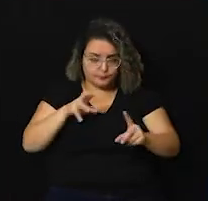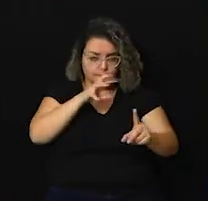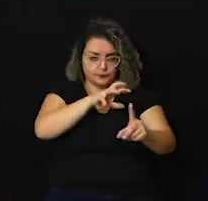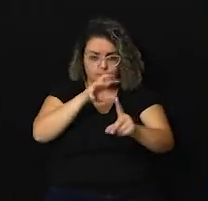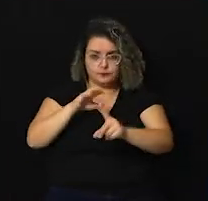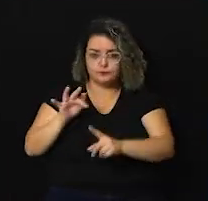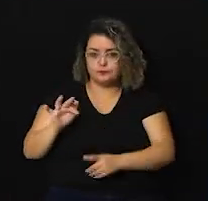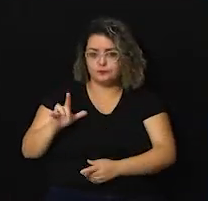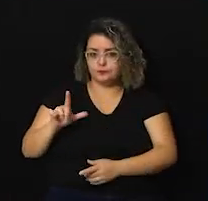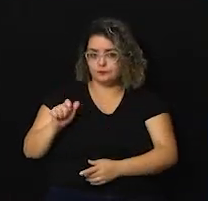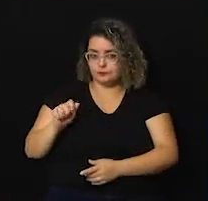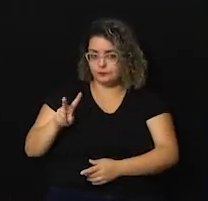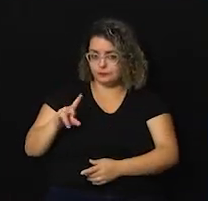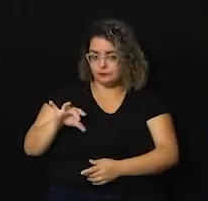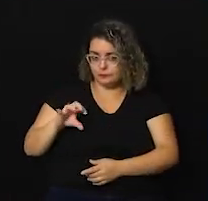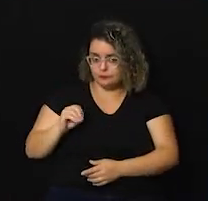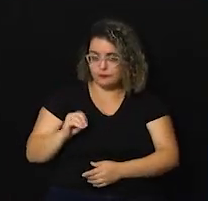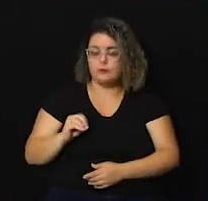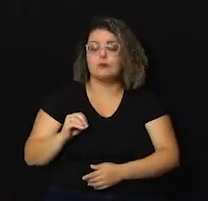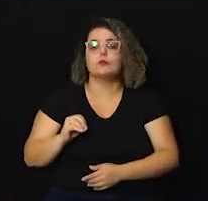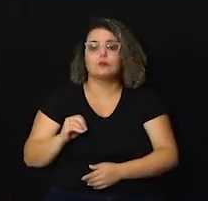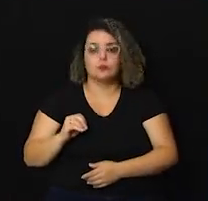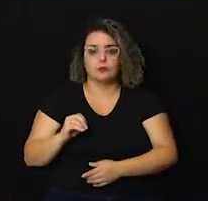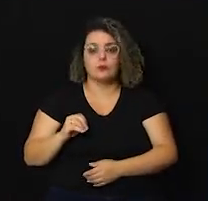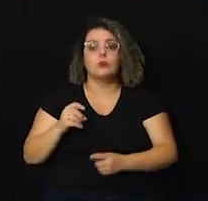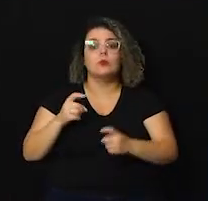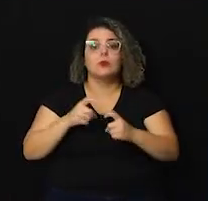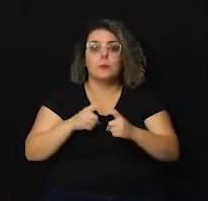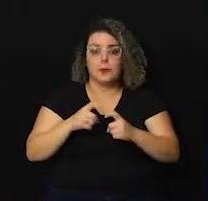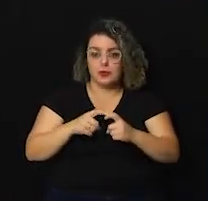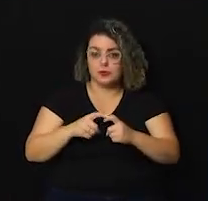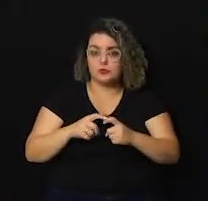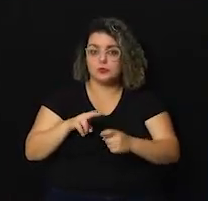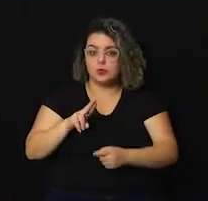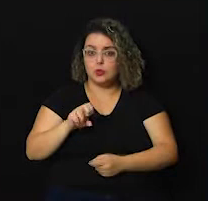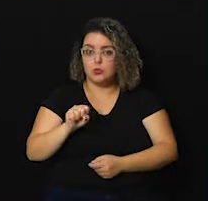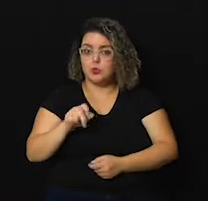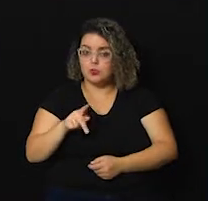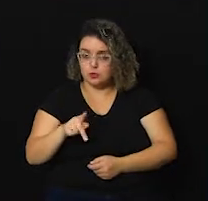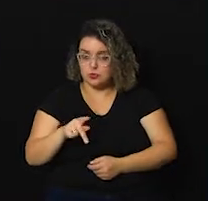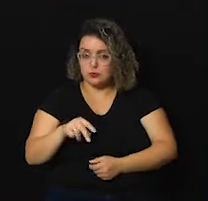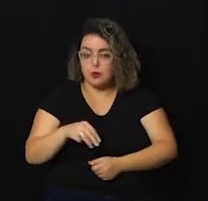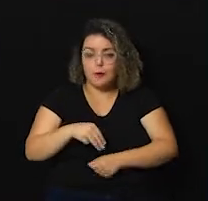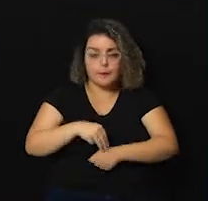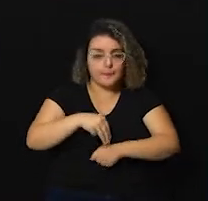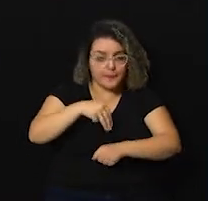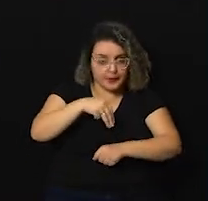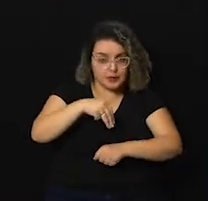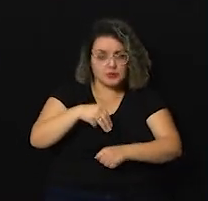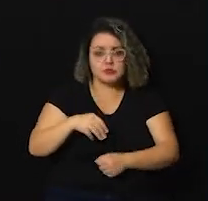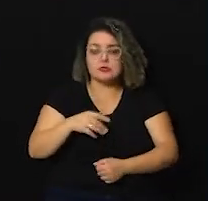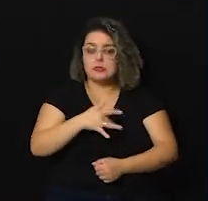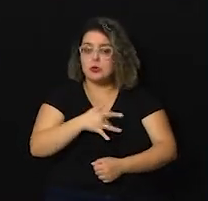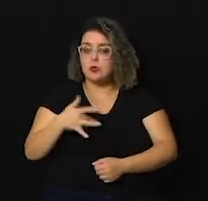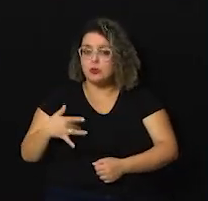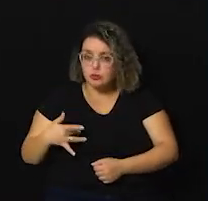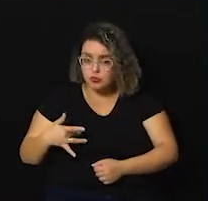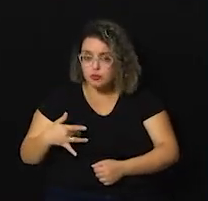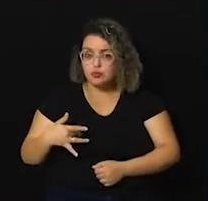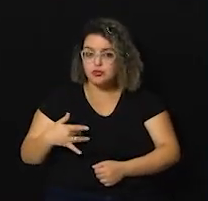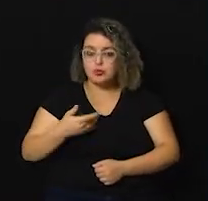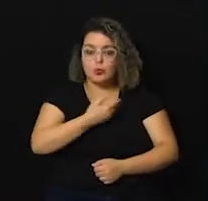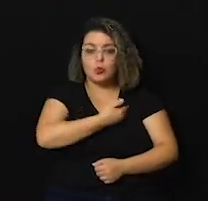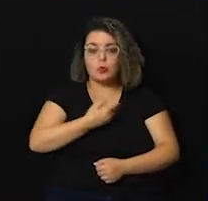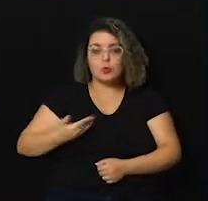impactos é Flávio Luiz Esquiec Valente, médico da USP, mestre em saúde pública pela